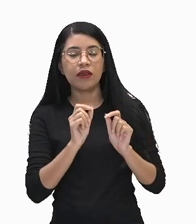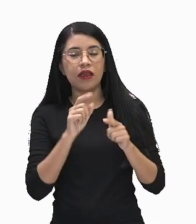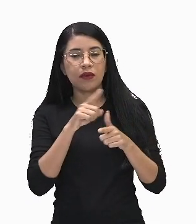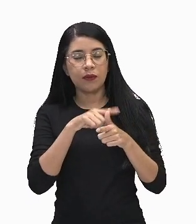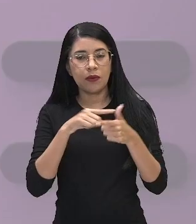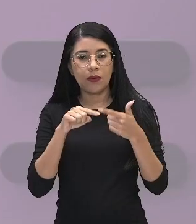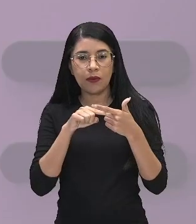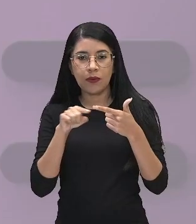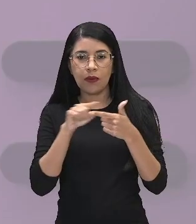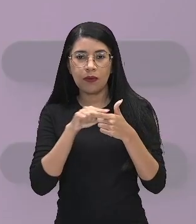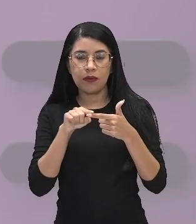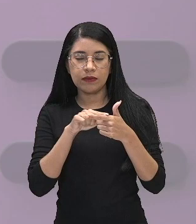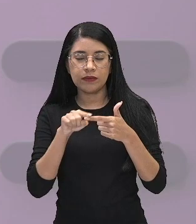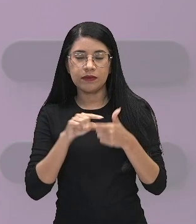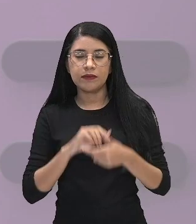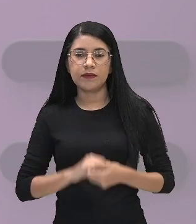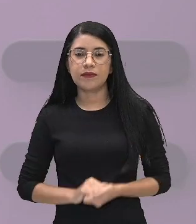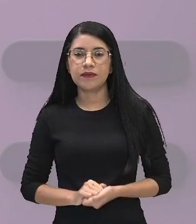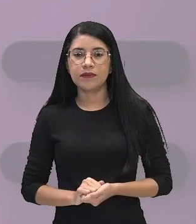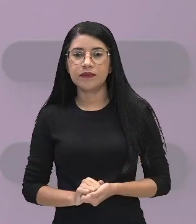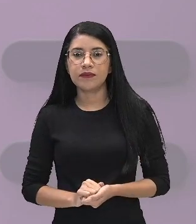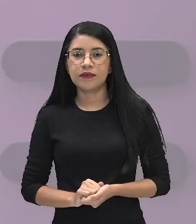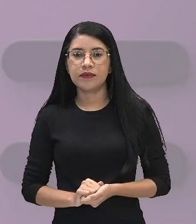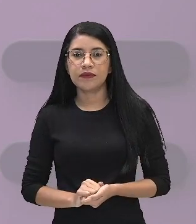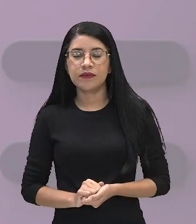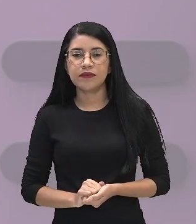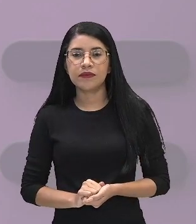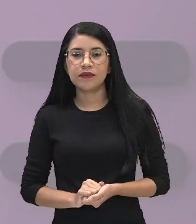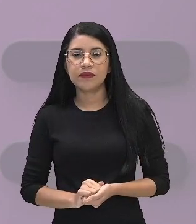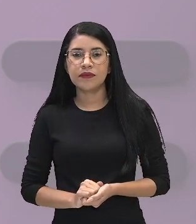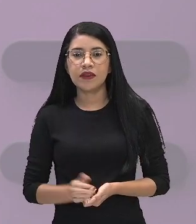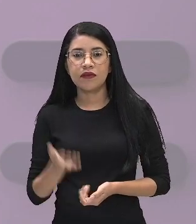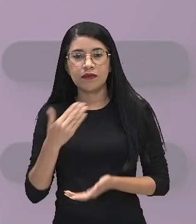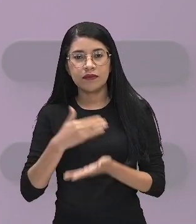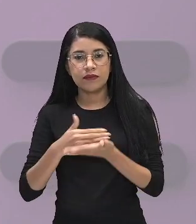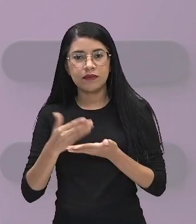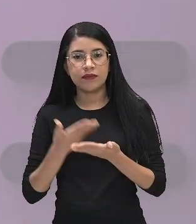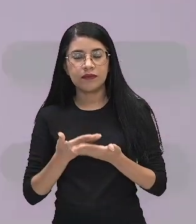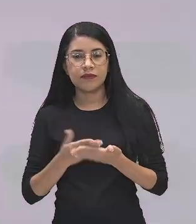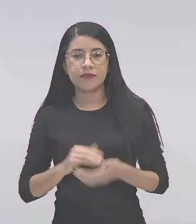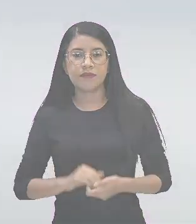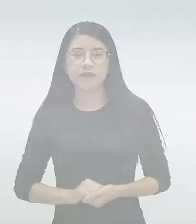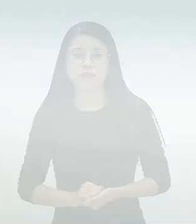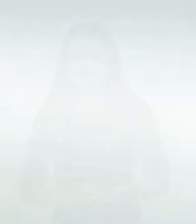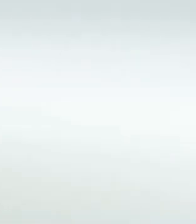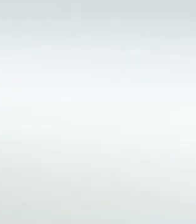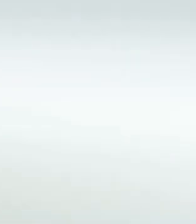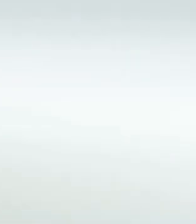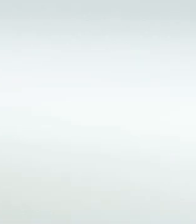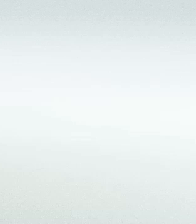dos cossenos, tá certo? Então, vamos à nossa aula.